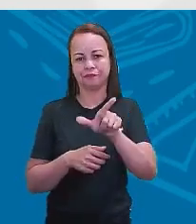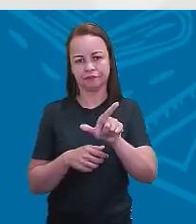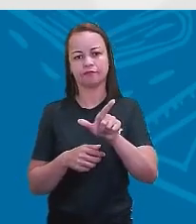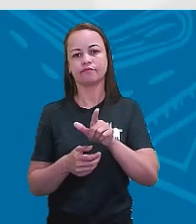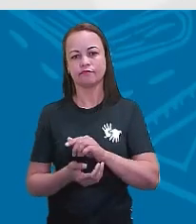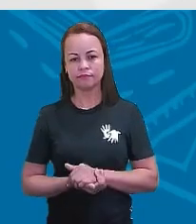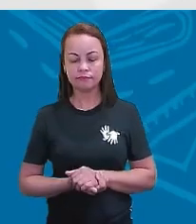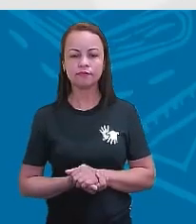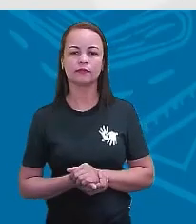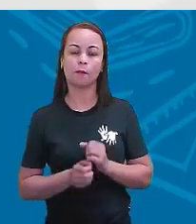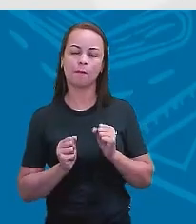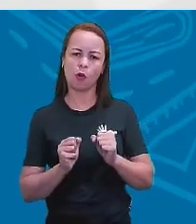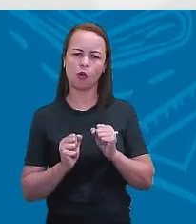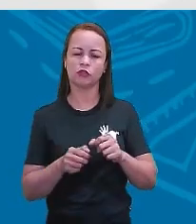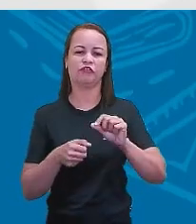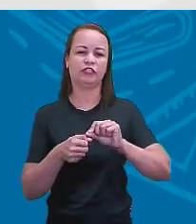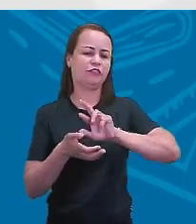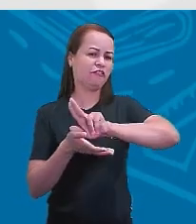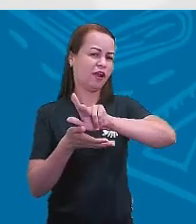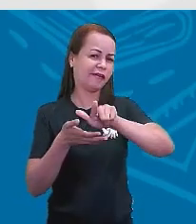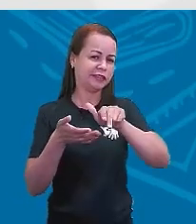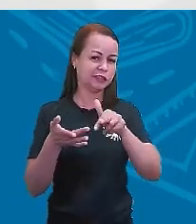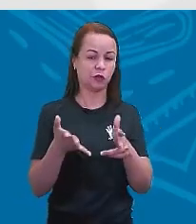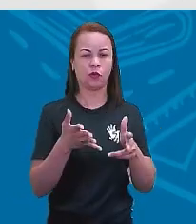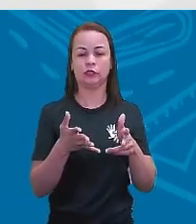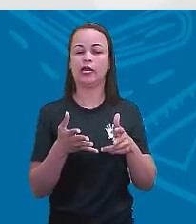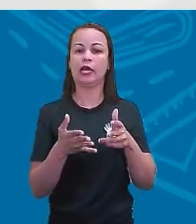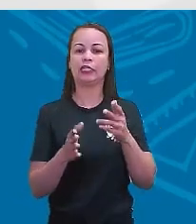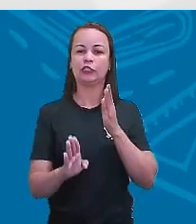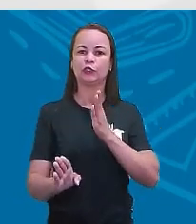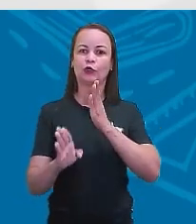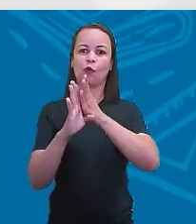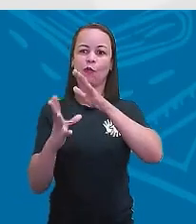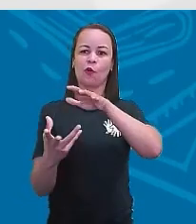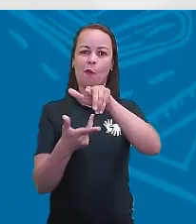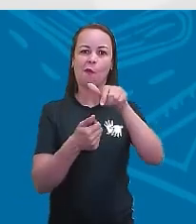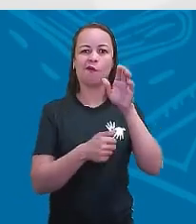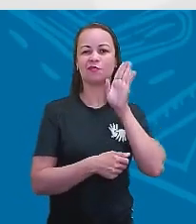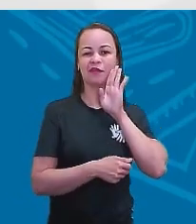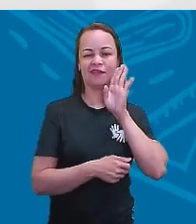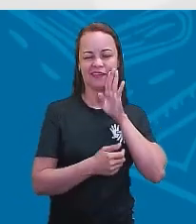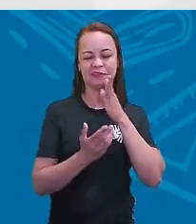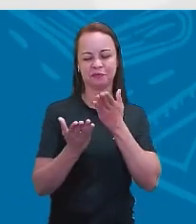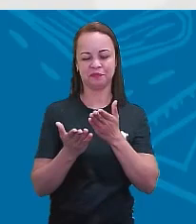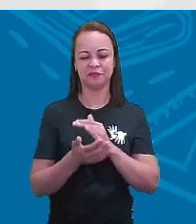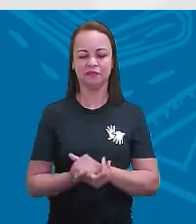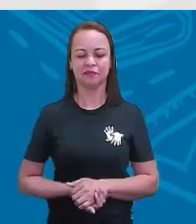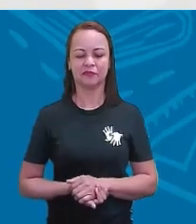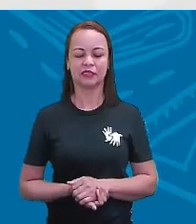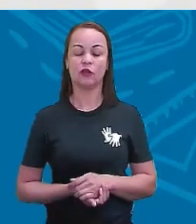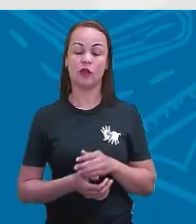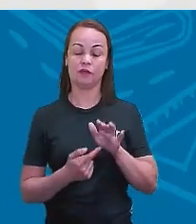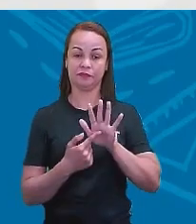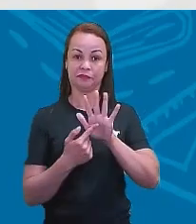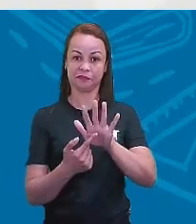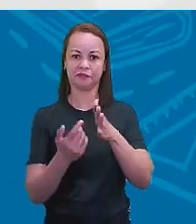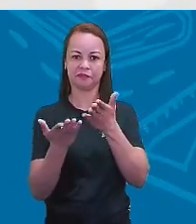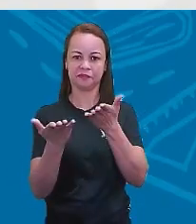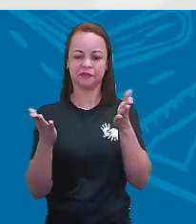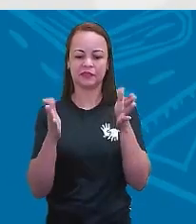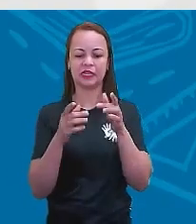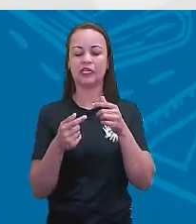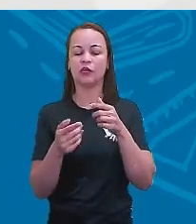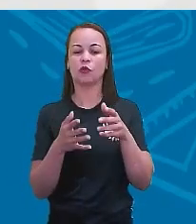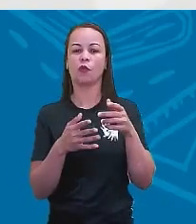no lixo não, que a gente pode fazer muita coisa e descobrir um mundo muito legal, hein? Olha, outros animais aqui feitos com garrafas